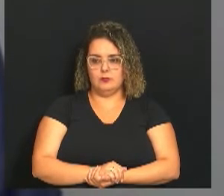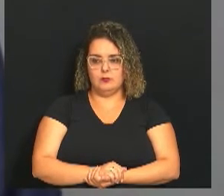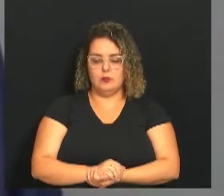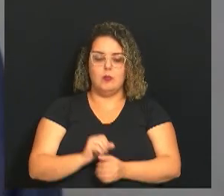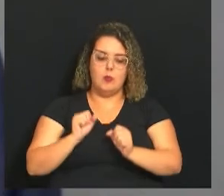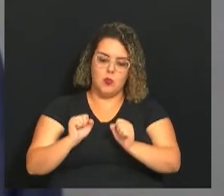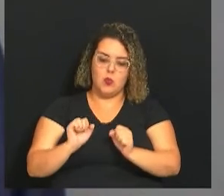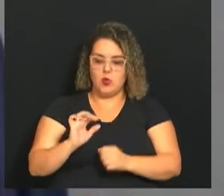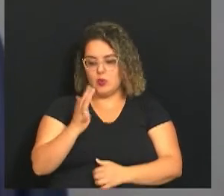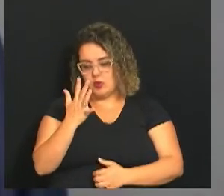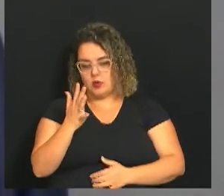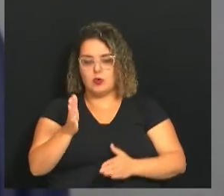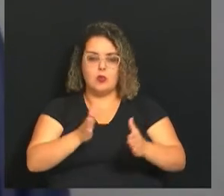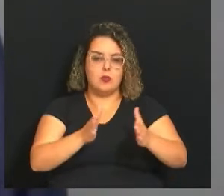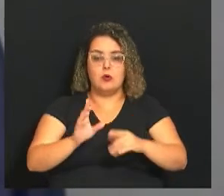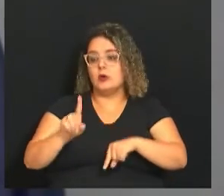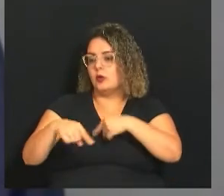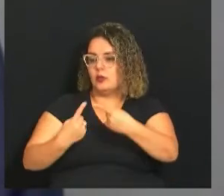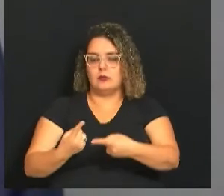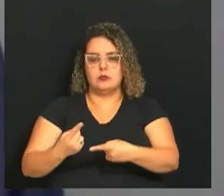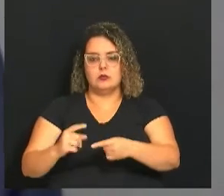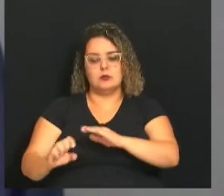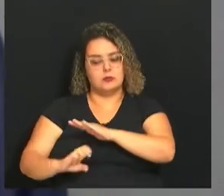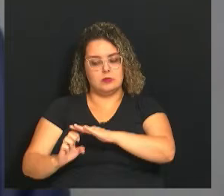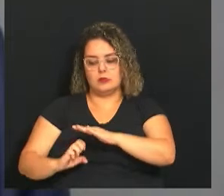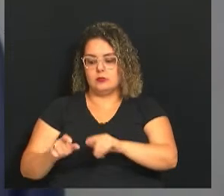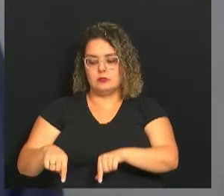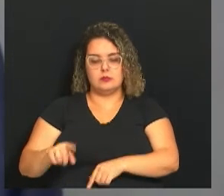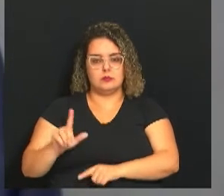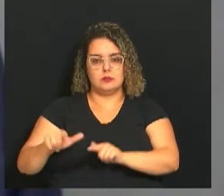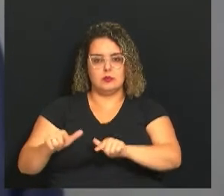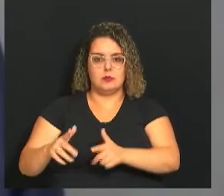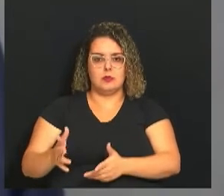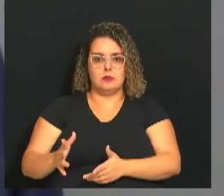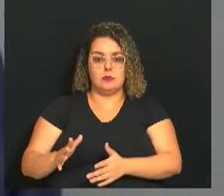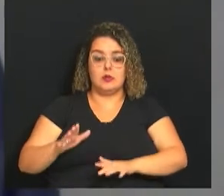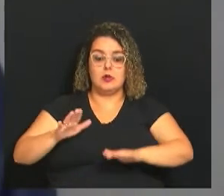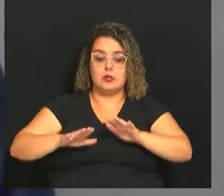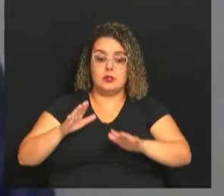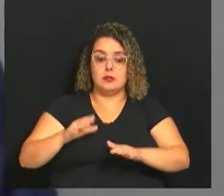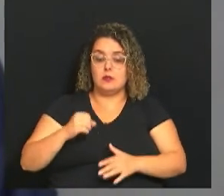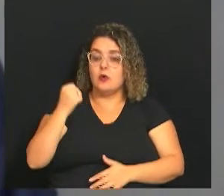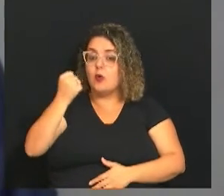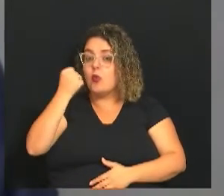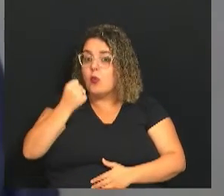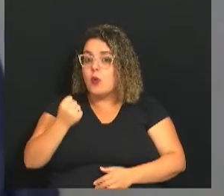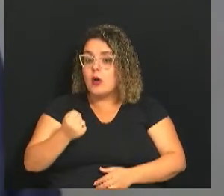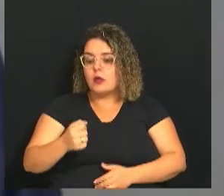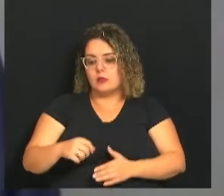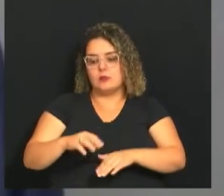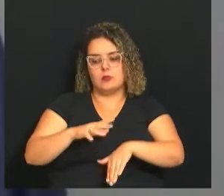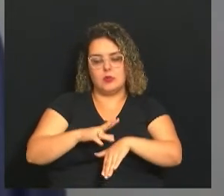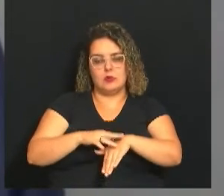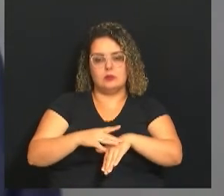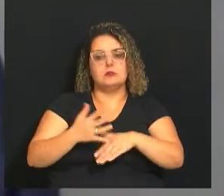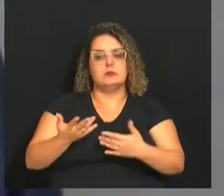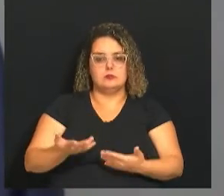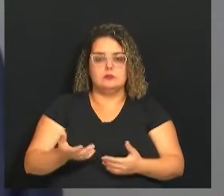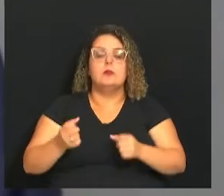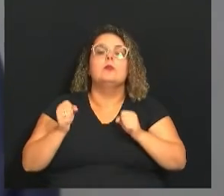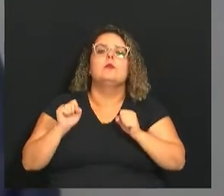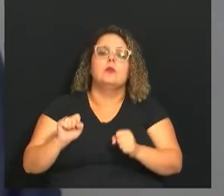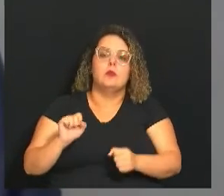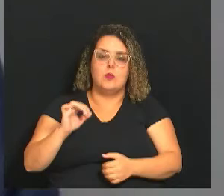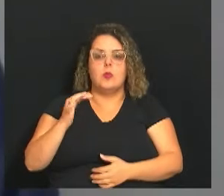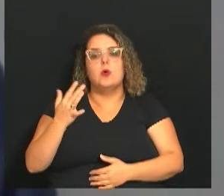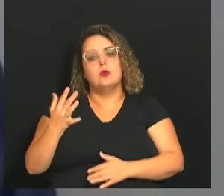situações, mesmo que ele não trabalhasse lá. Mas ela foi o estopim e, às vezes, até o agravamento dessa doença. Então, nessa situação, a empresa